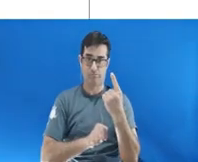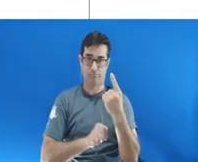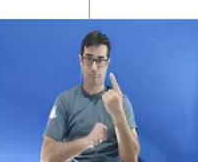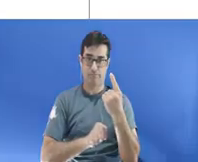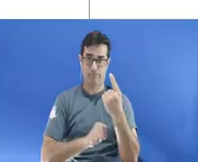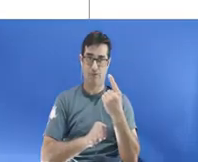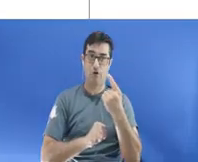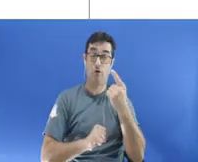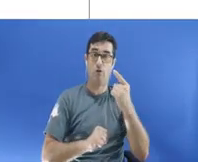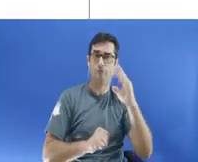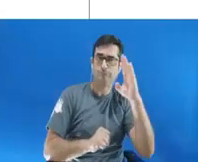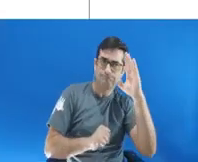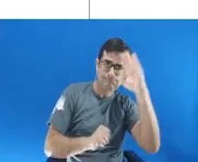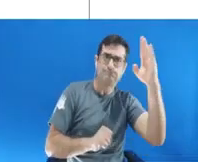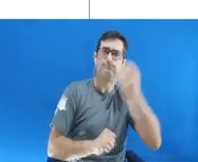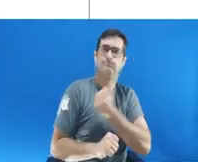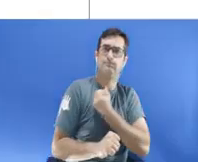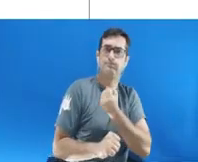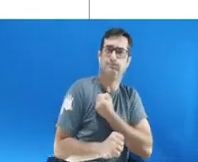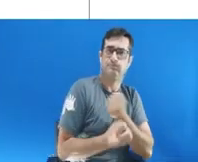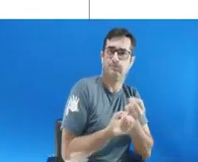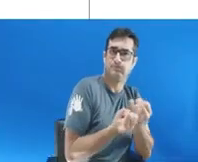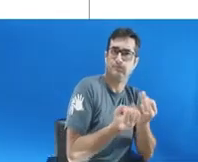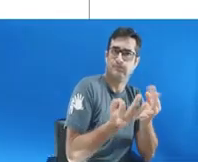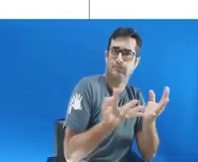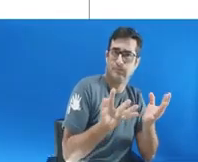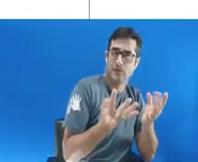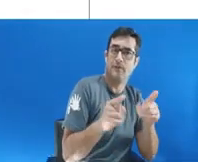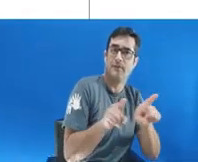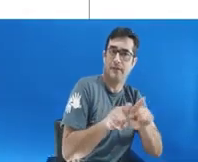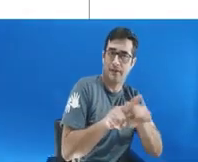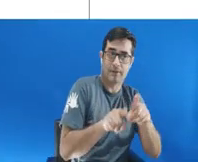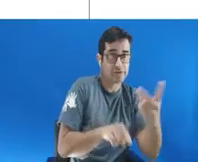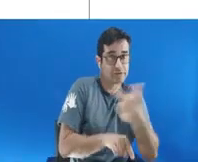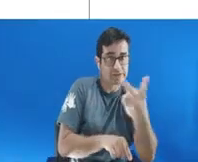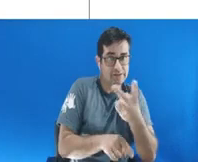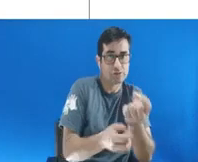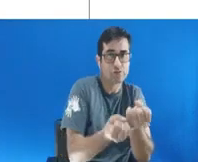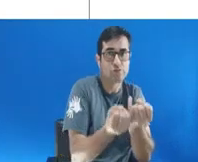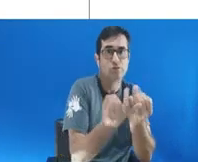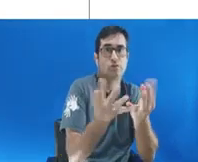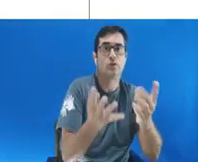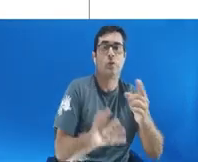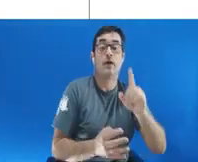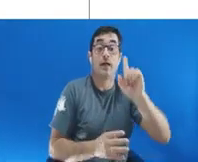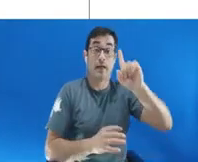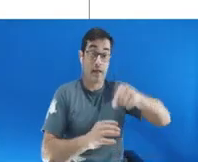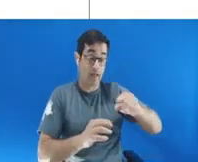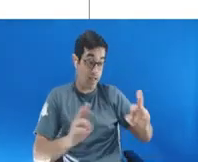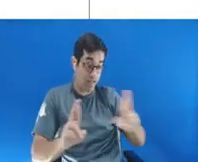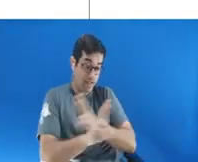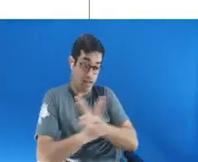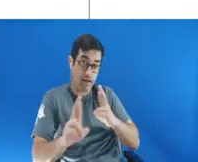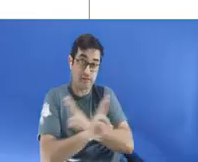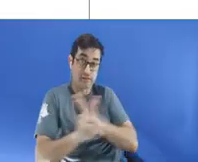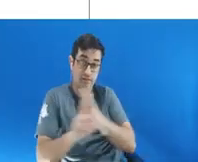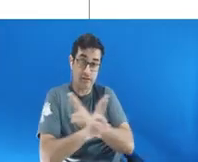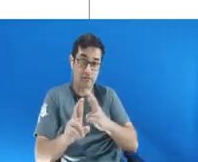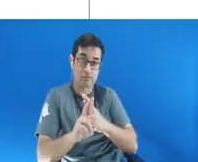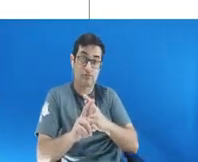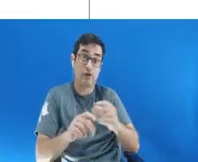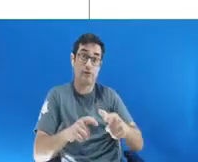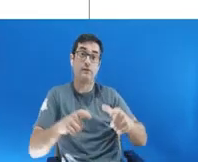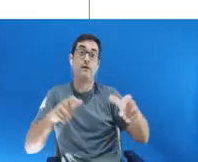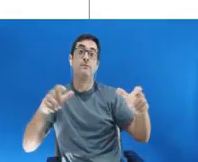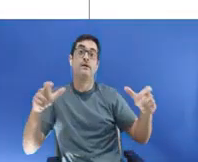estar relacionado ao tamanho. Então, aqui, ó, por exemplo, o 1s tem esse formato aqui.